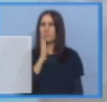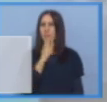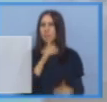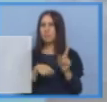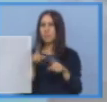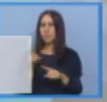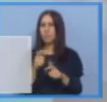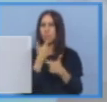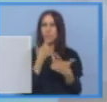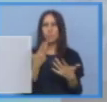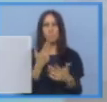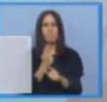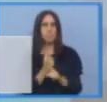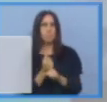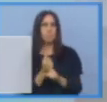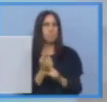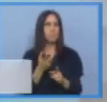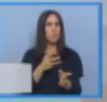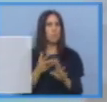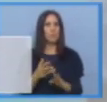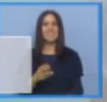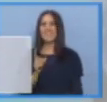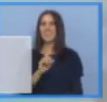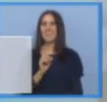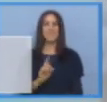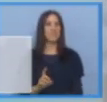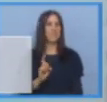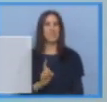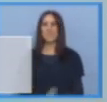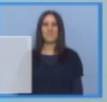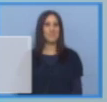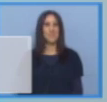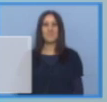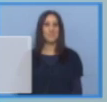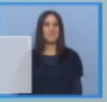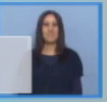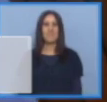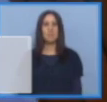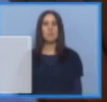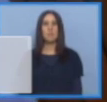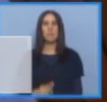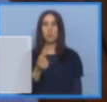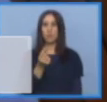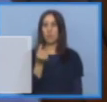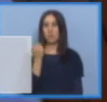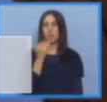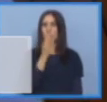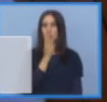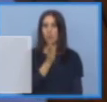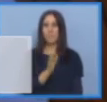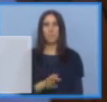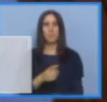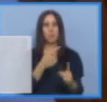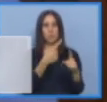onde quase tudo é o mesmo ou... Eu creio que não, eu creio que não. Um bocadinho como eu dizia há bocado, as